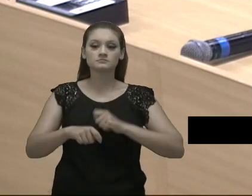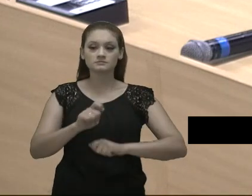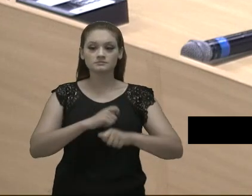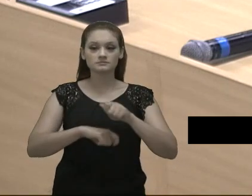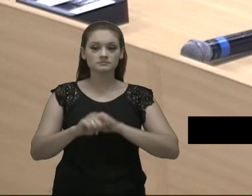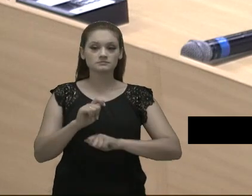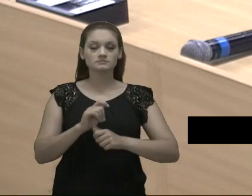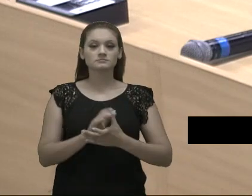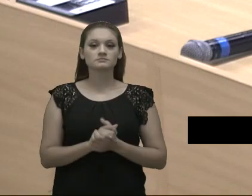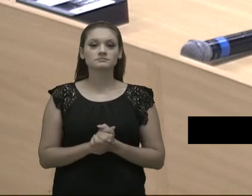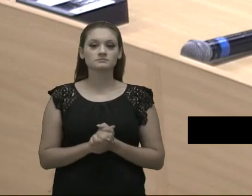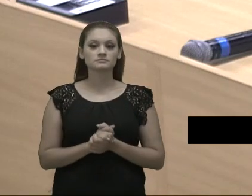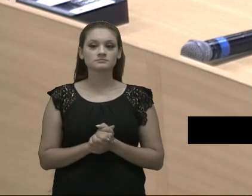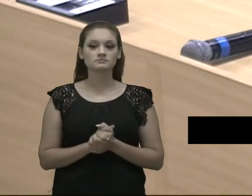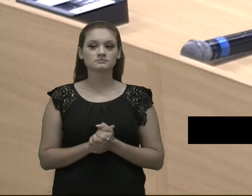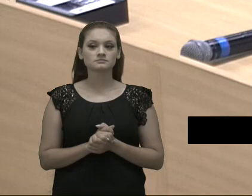dia